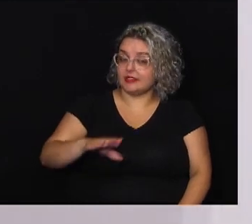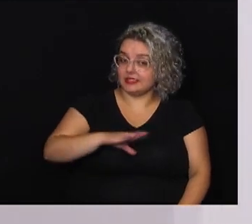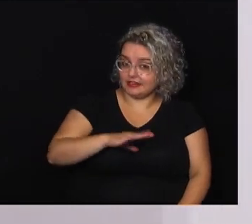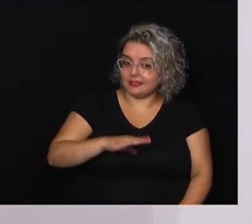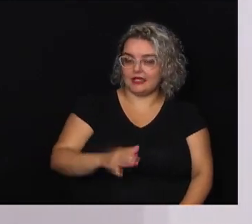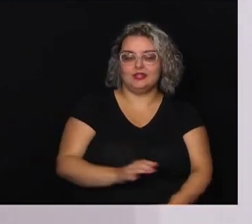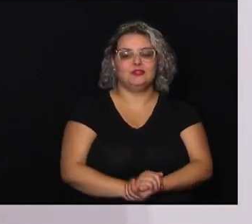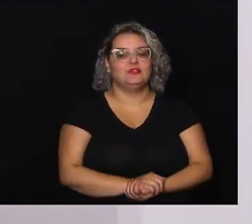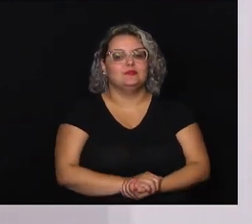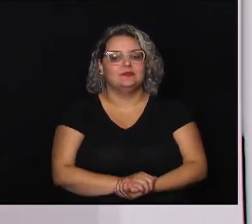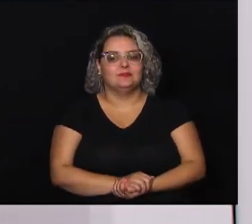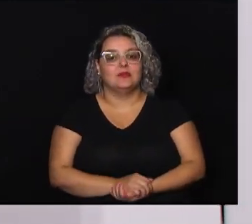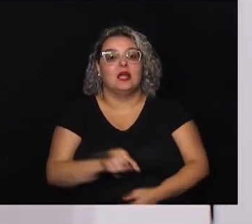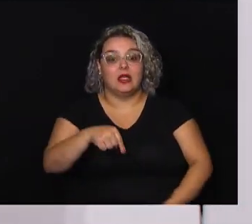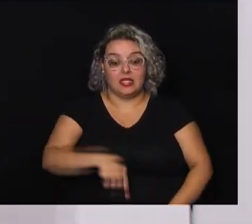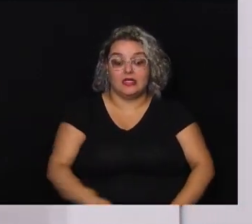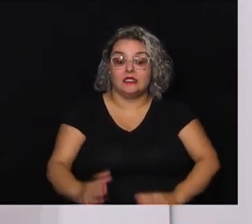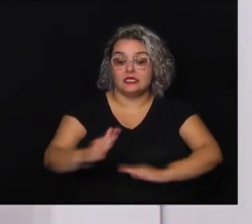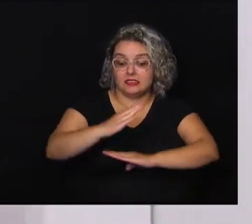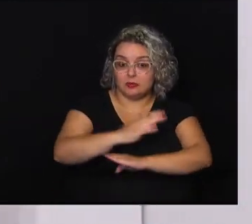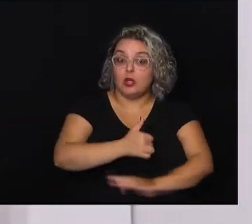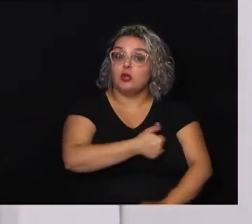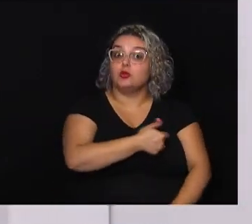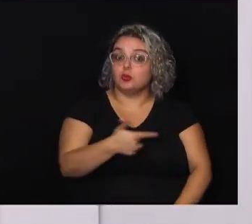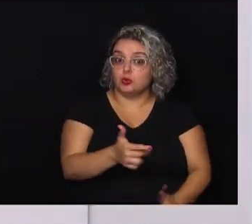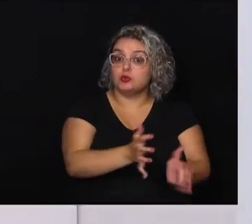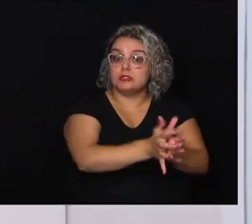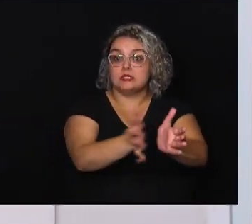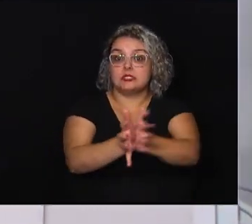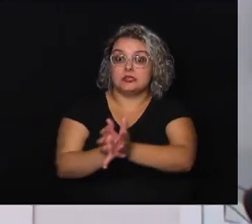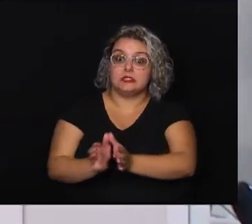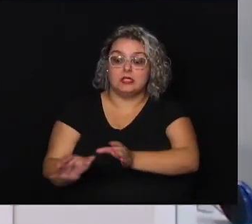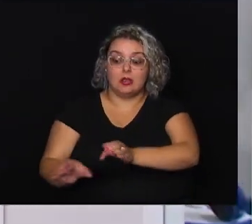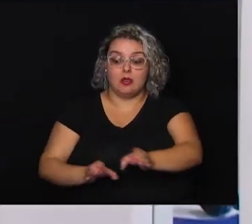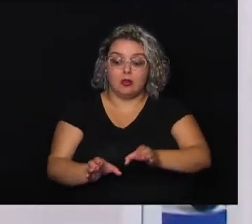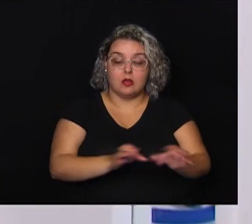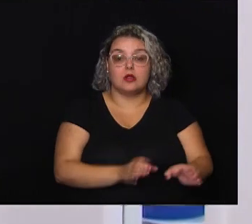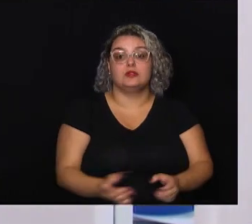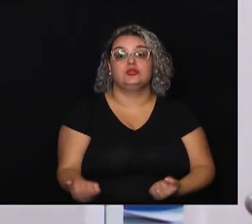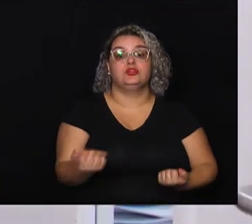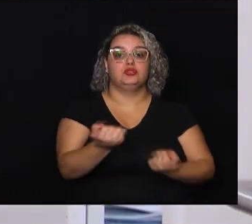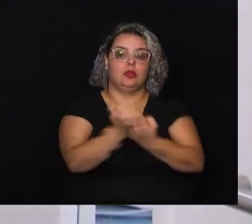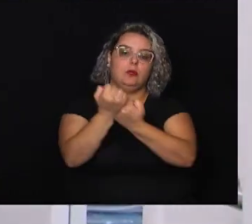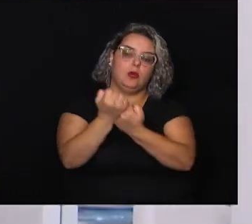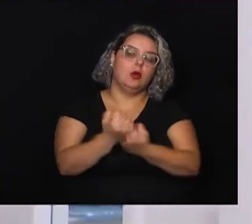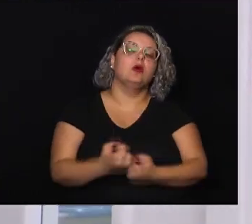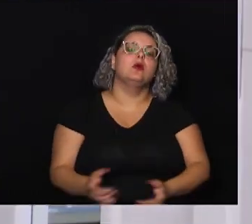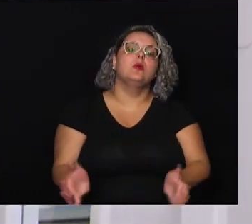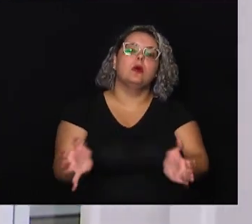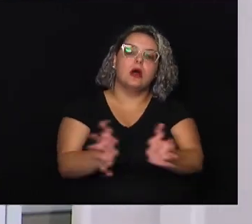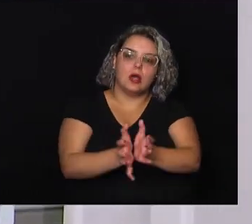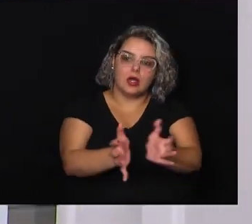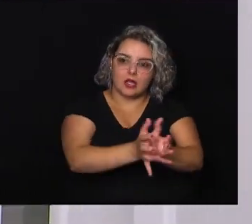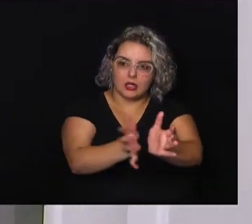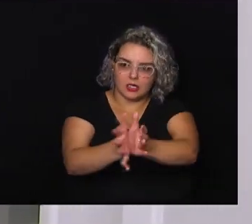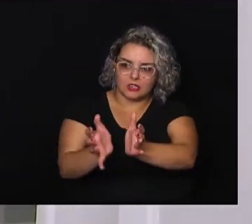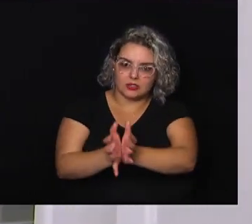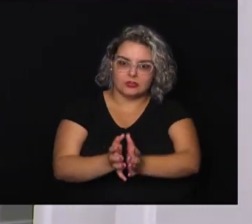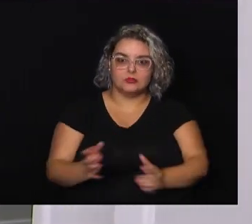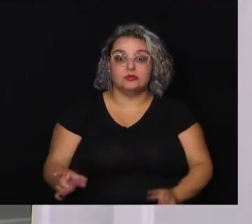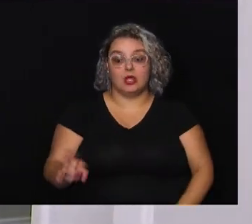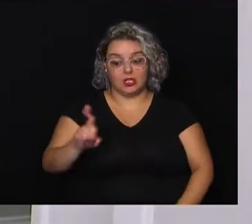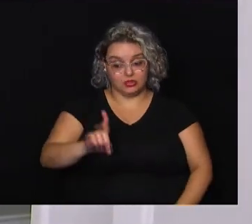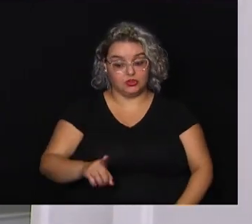Campinas possui 12 departamentos e a Coordenadoria de Apoio às Comissões está vinculada à Diretoria de